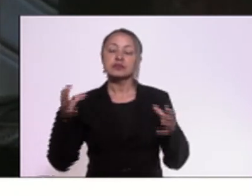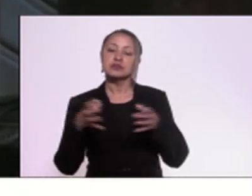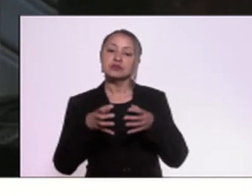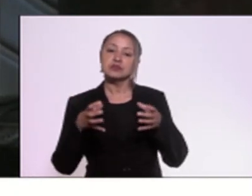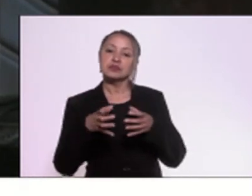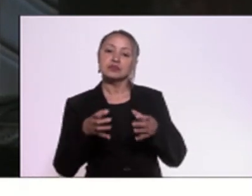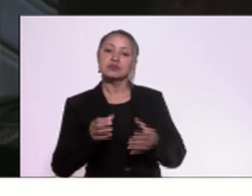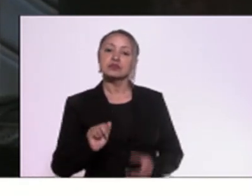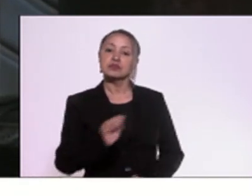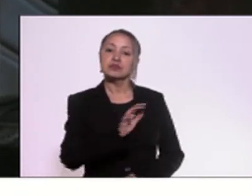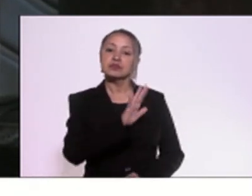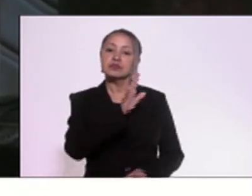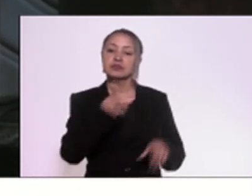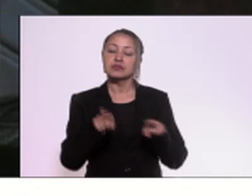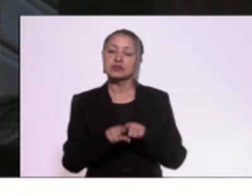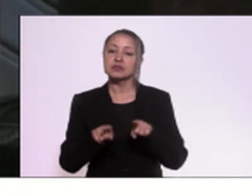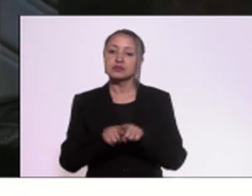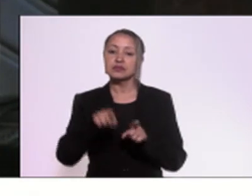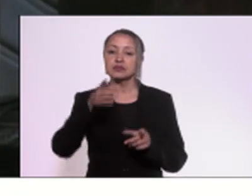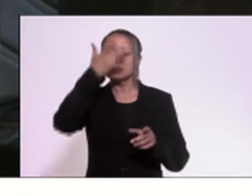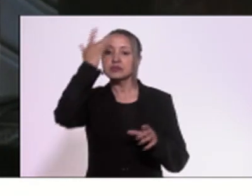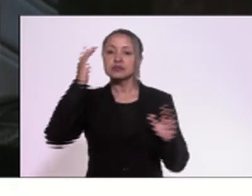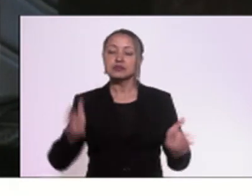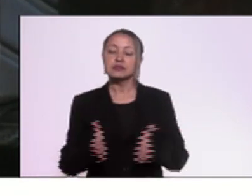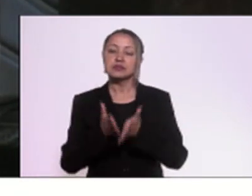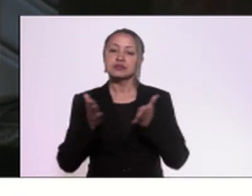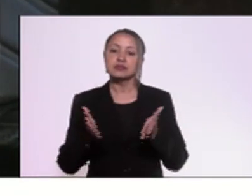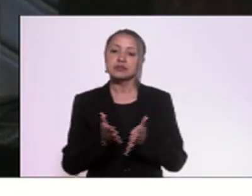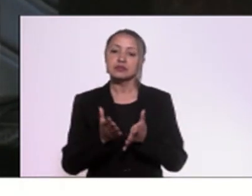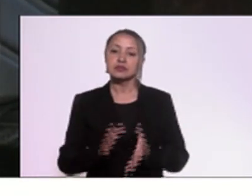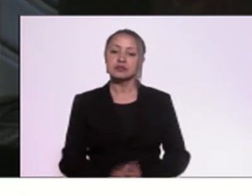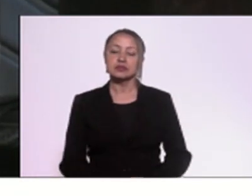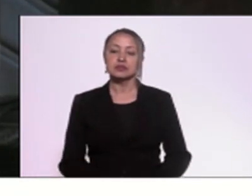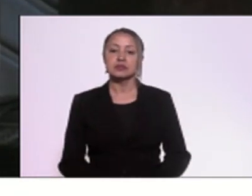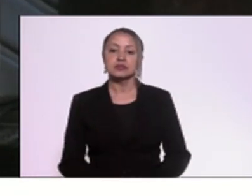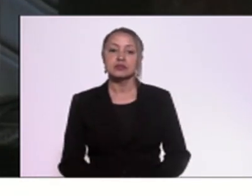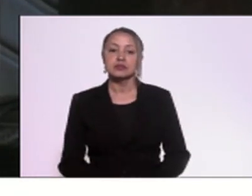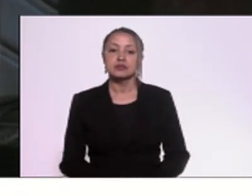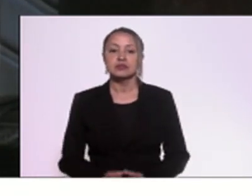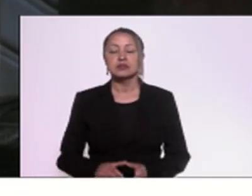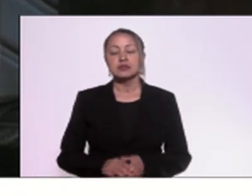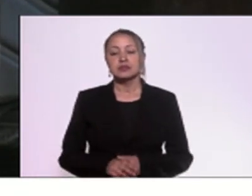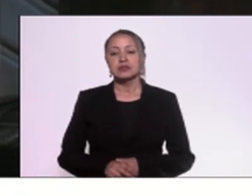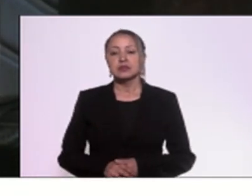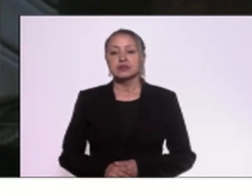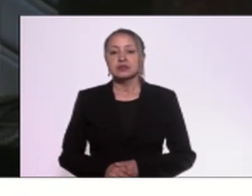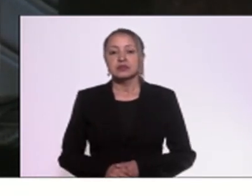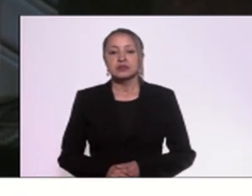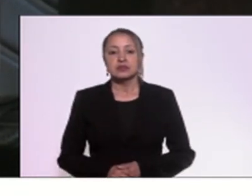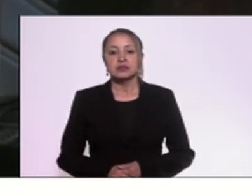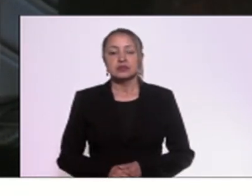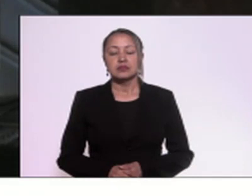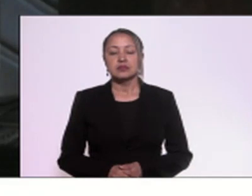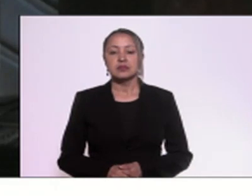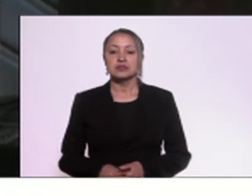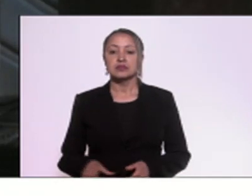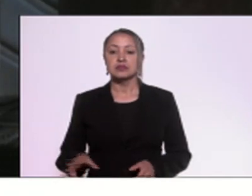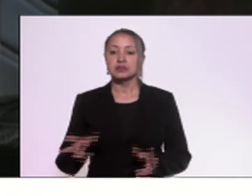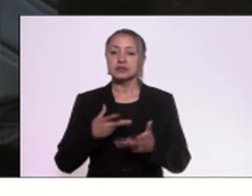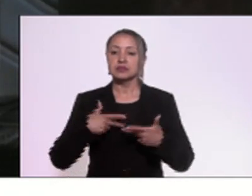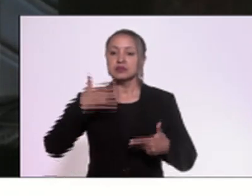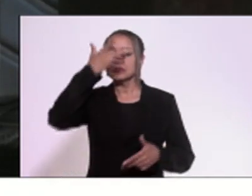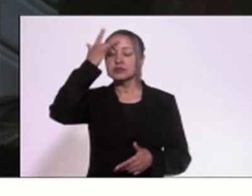censura não se debate, se combate. Para mim, essa frase resume tudo. Porque não é só a censura de dizer,